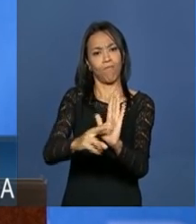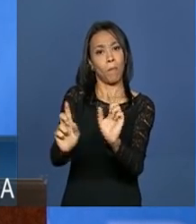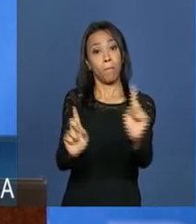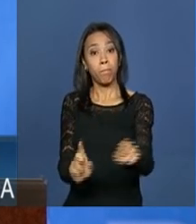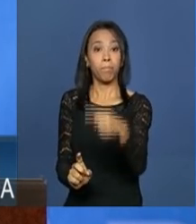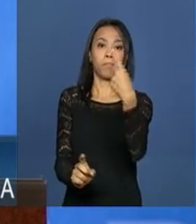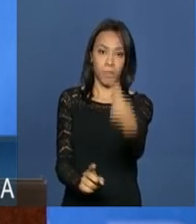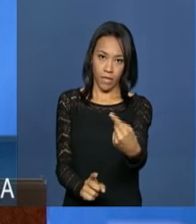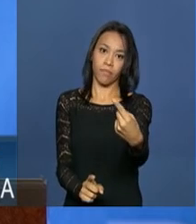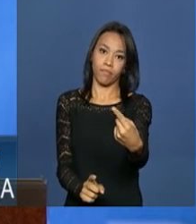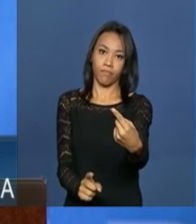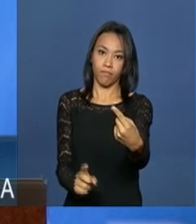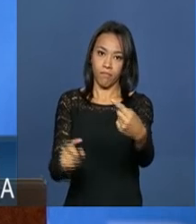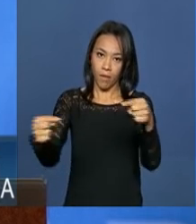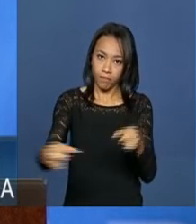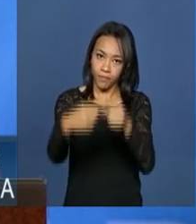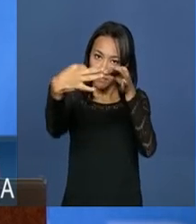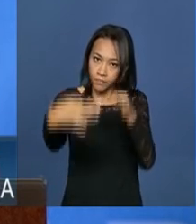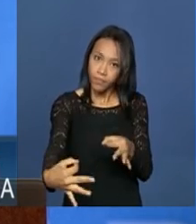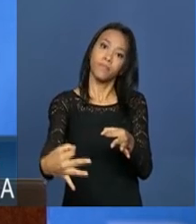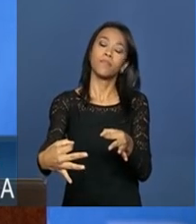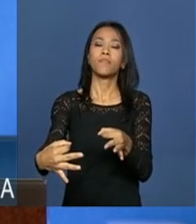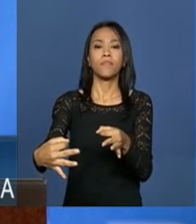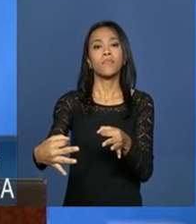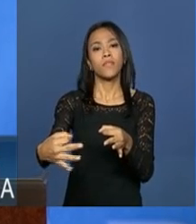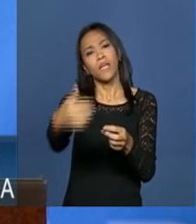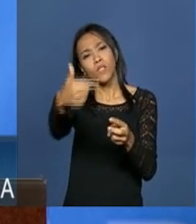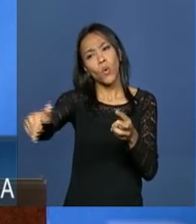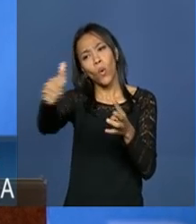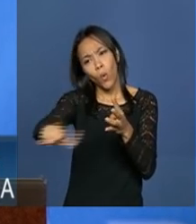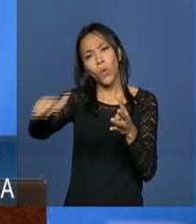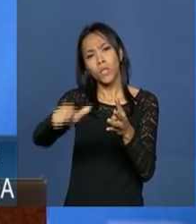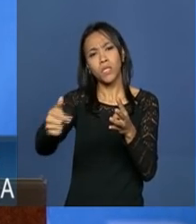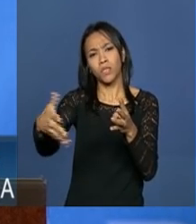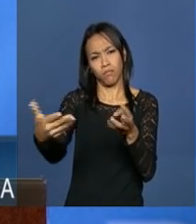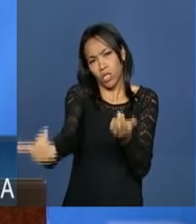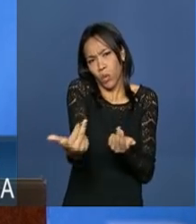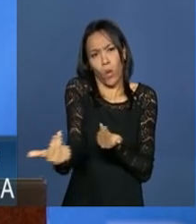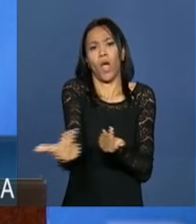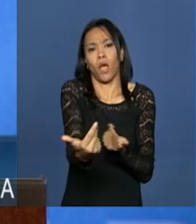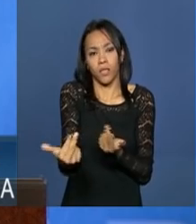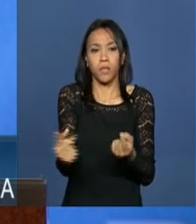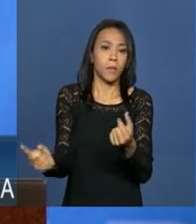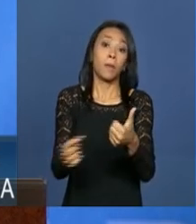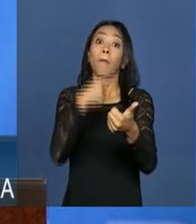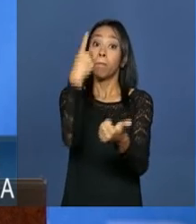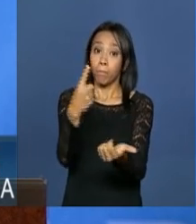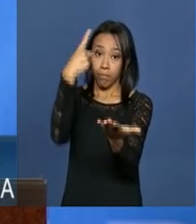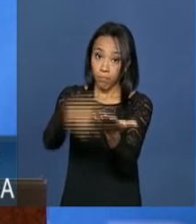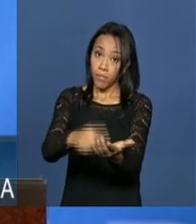Primeira condição e todas as demais têm peso similar. Respeito